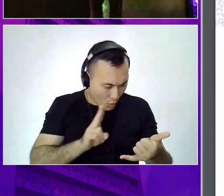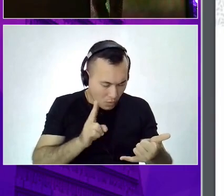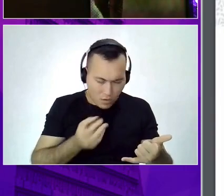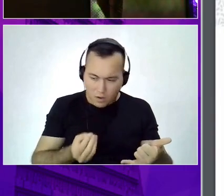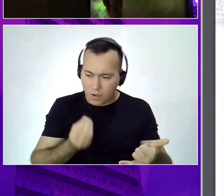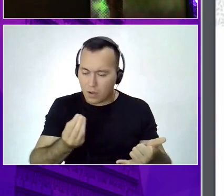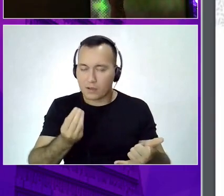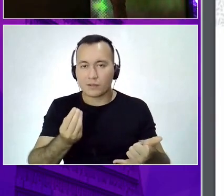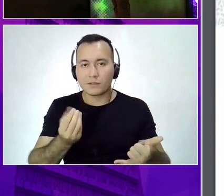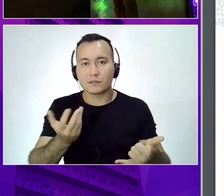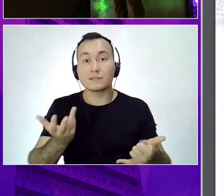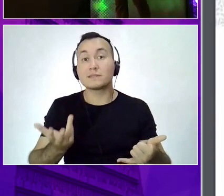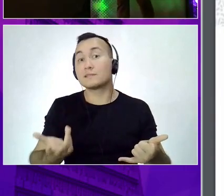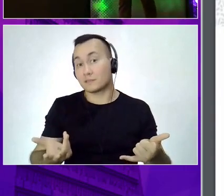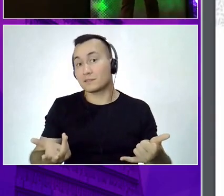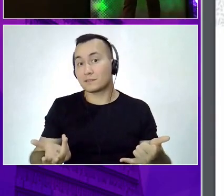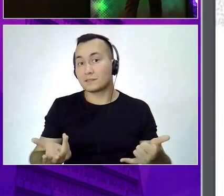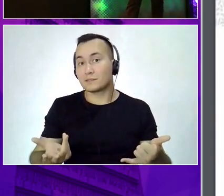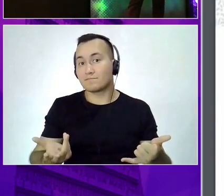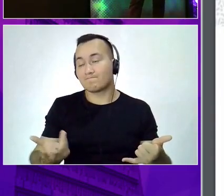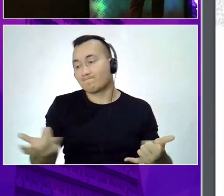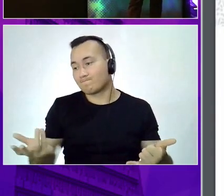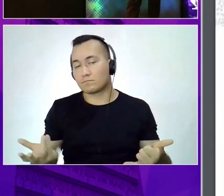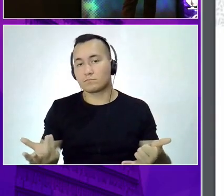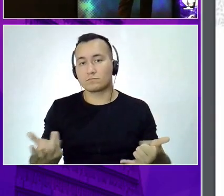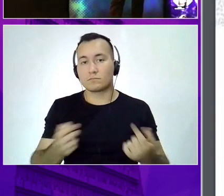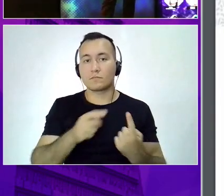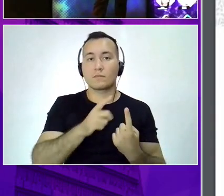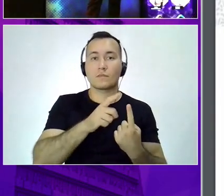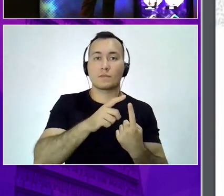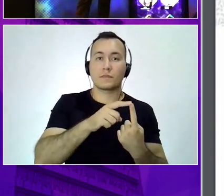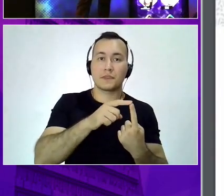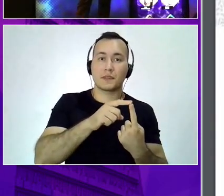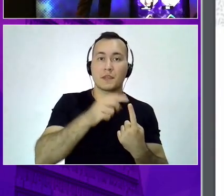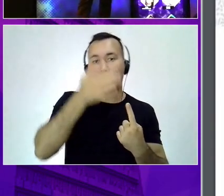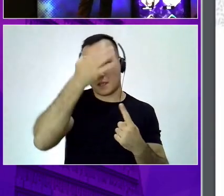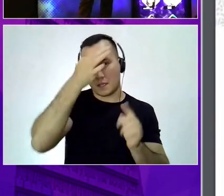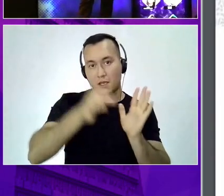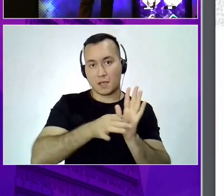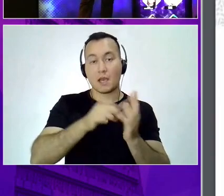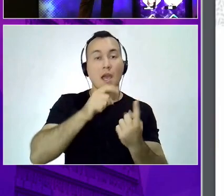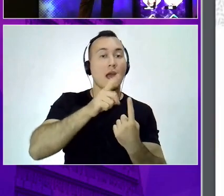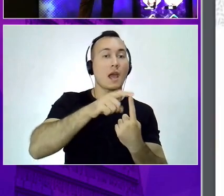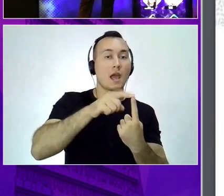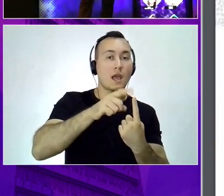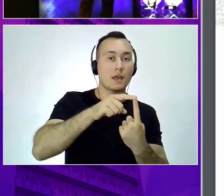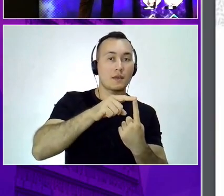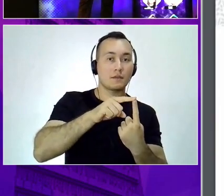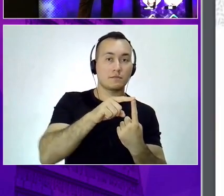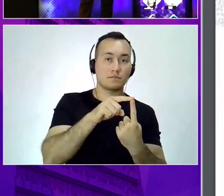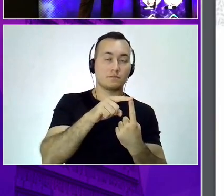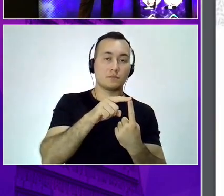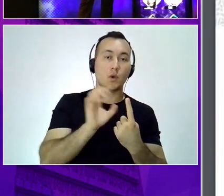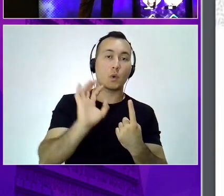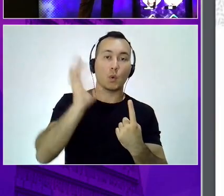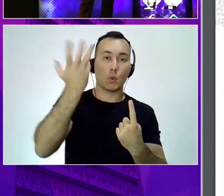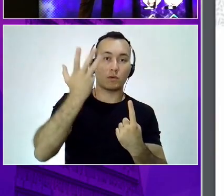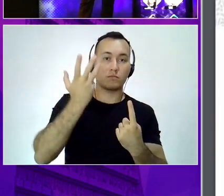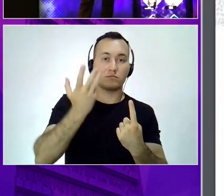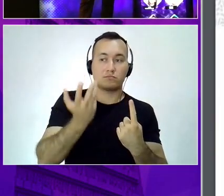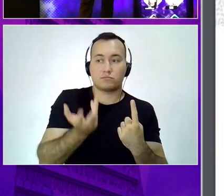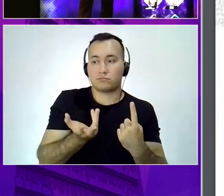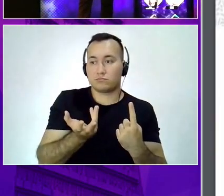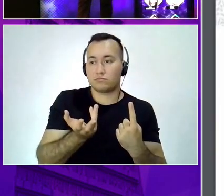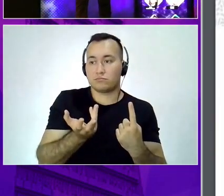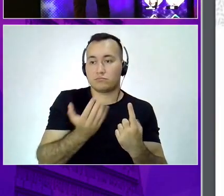AI tradicional, ele não gerou nada. No caso da AI generativa, ela vai gerar um conteúdo, que